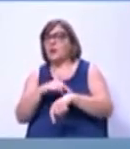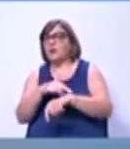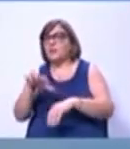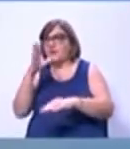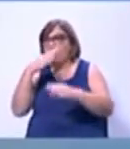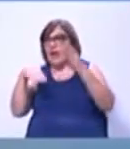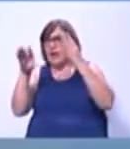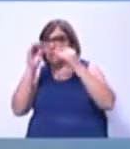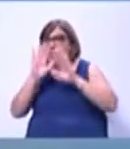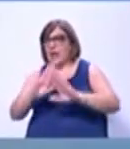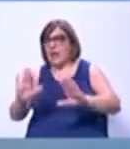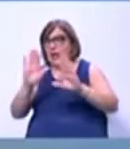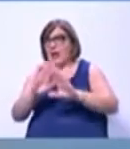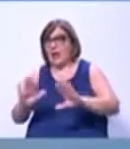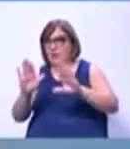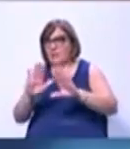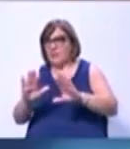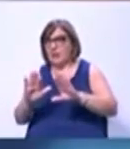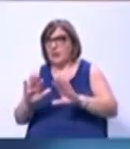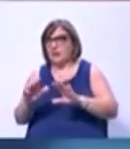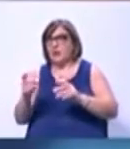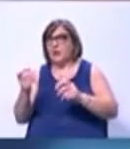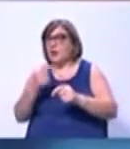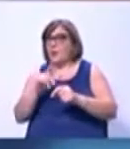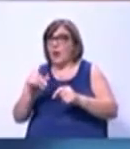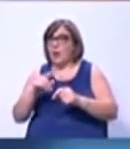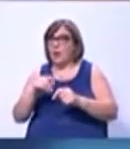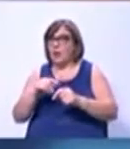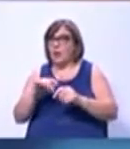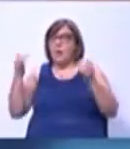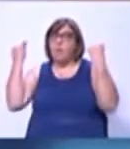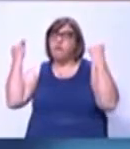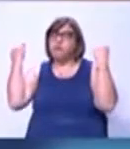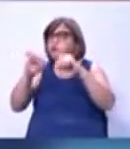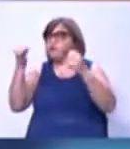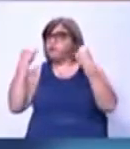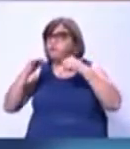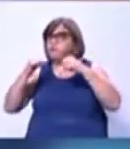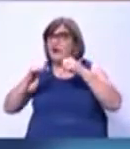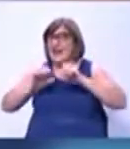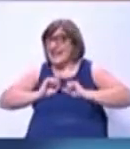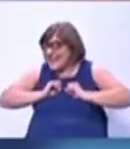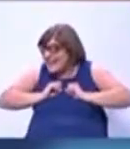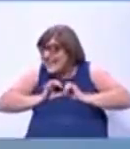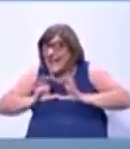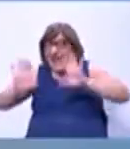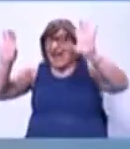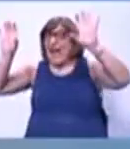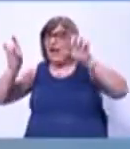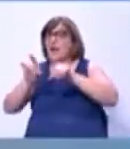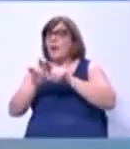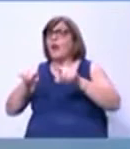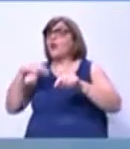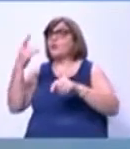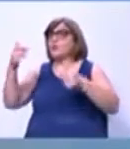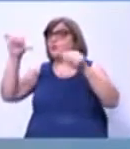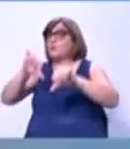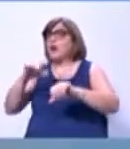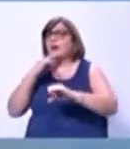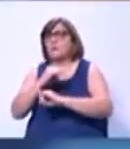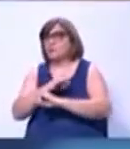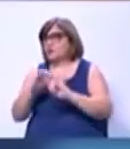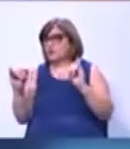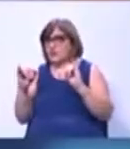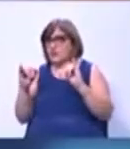aprender a acalmar-se. E depois, às vezes, entram naquele ápice de desespero. Bem, na verdade aquilo depois não pode piorar, não é?